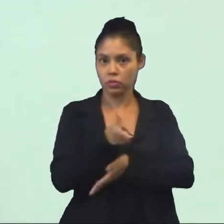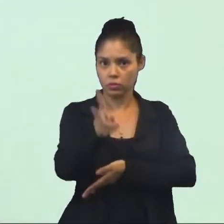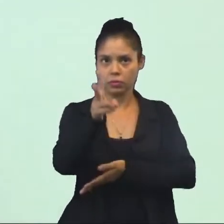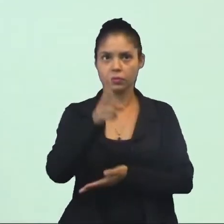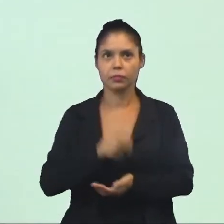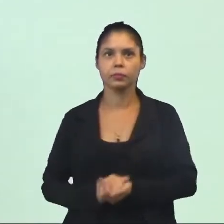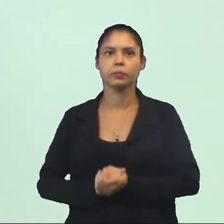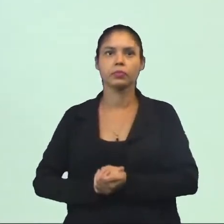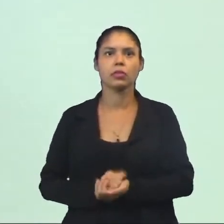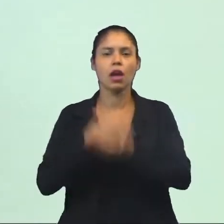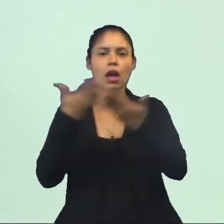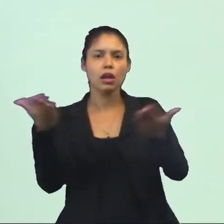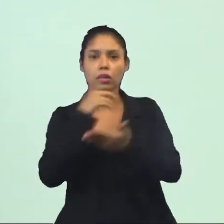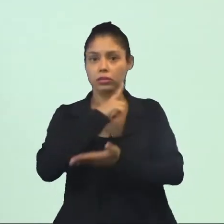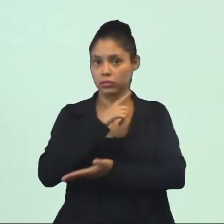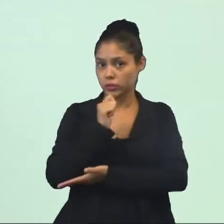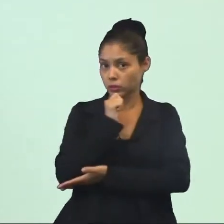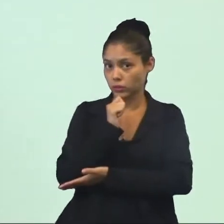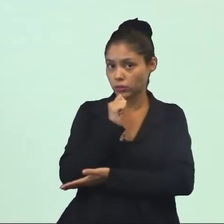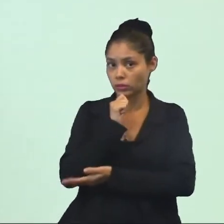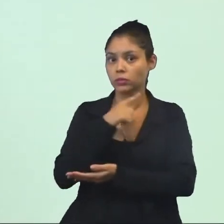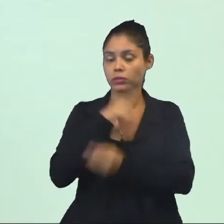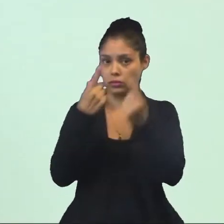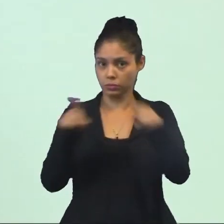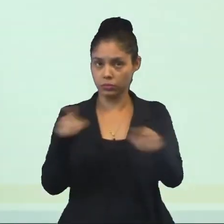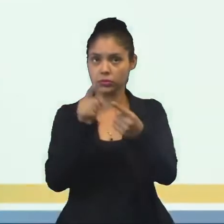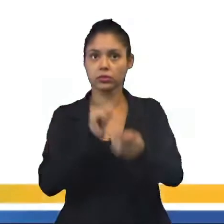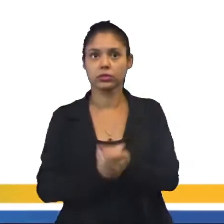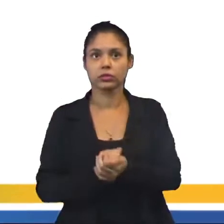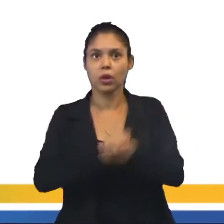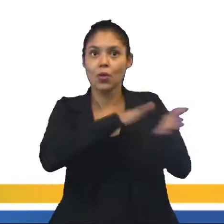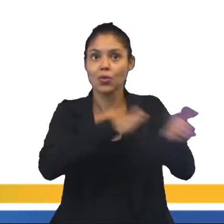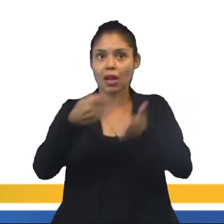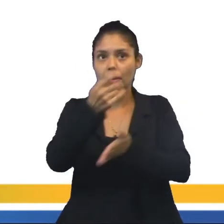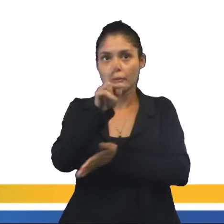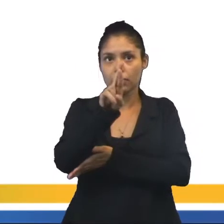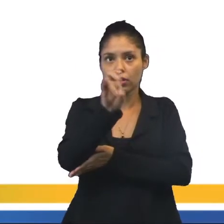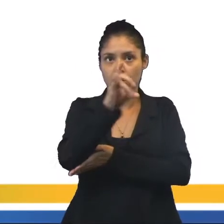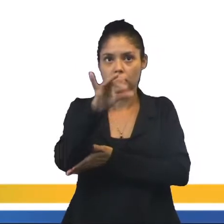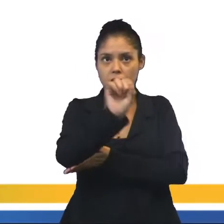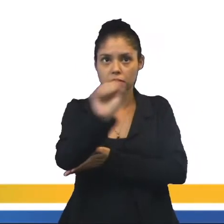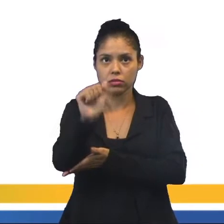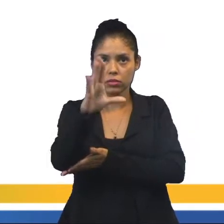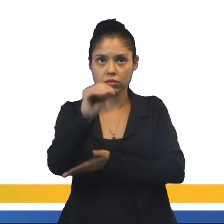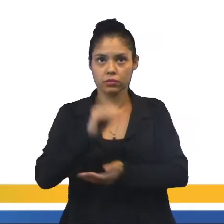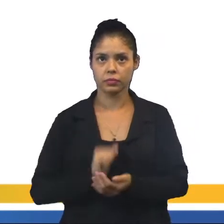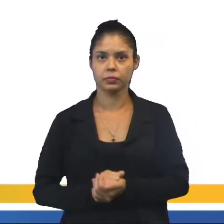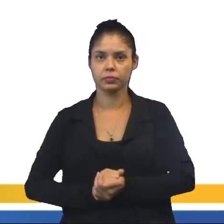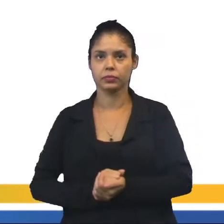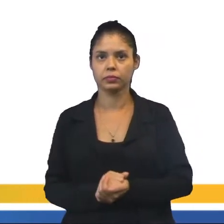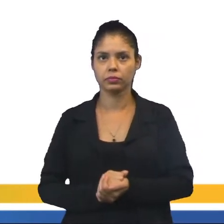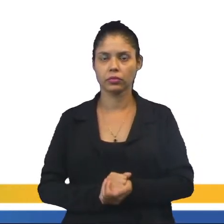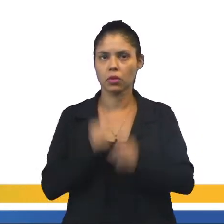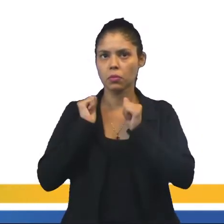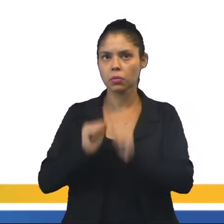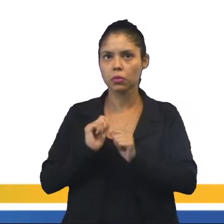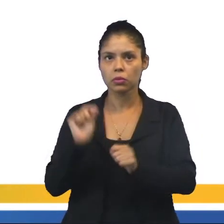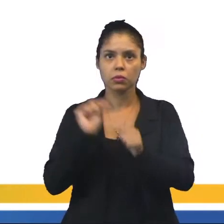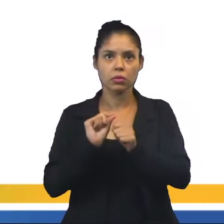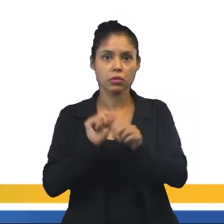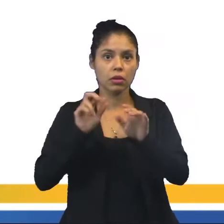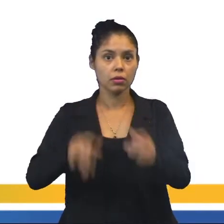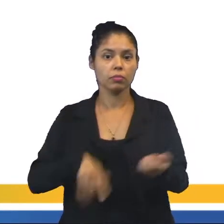seguir E aí a música É também tem um lado ter consigo a percussão né eu posso fazer